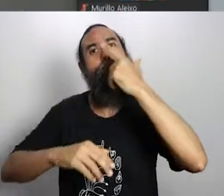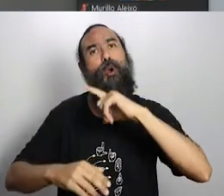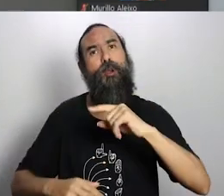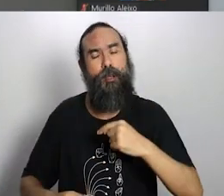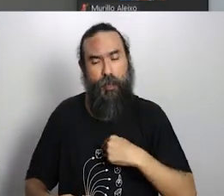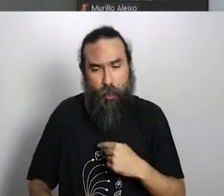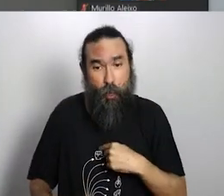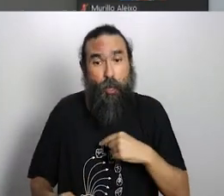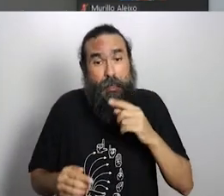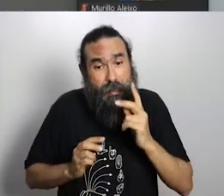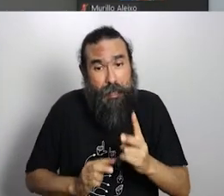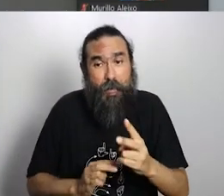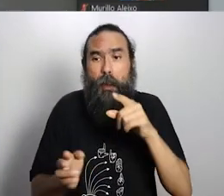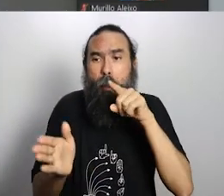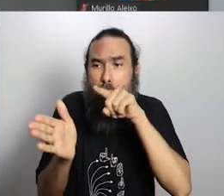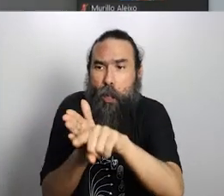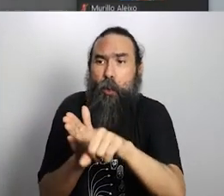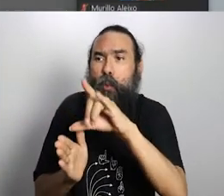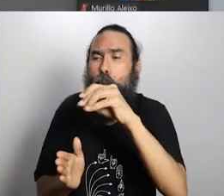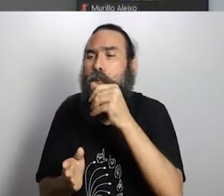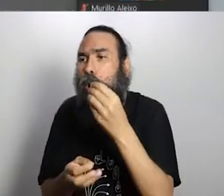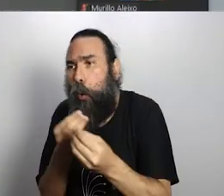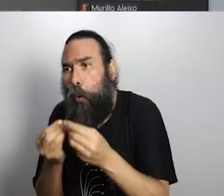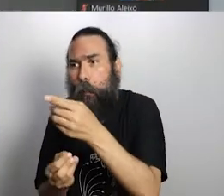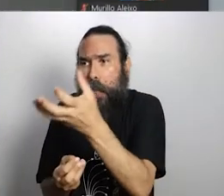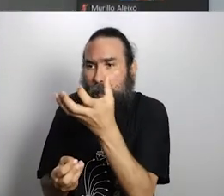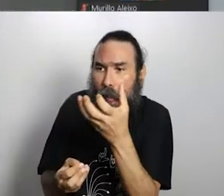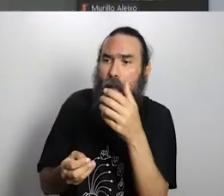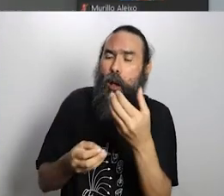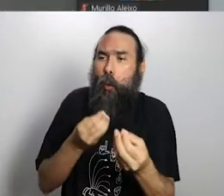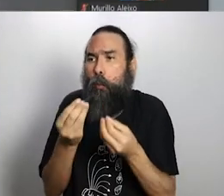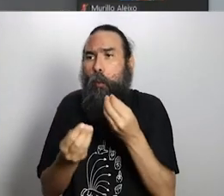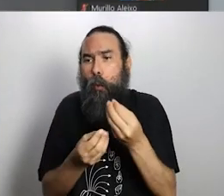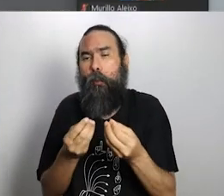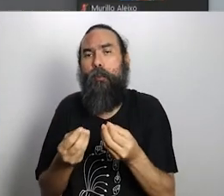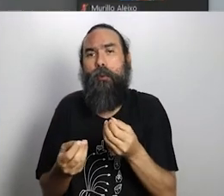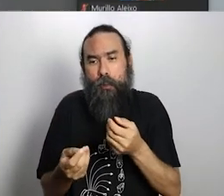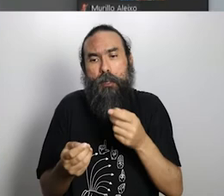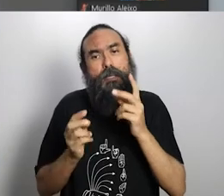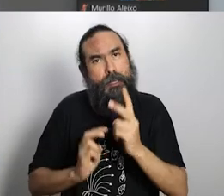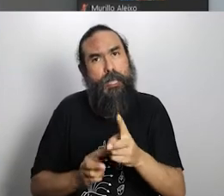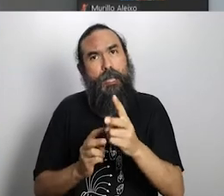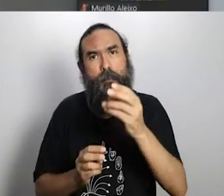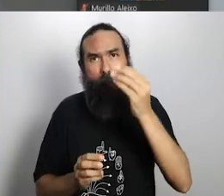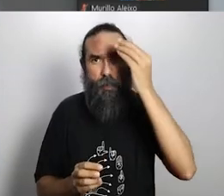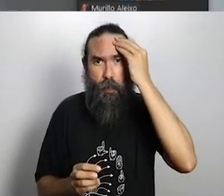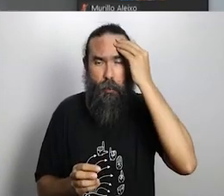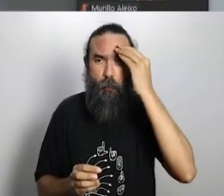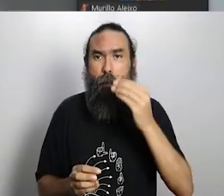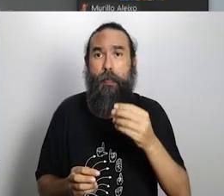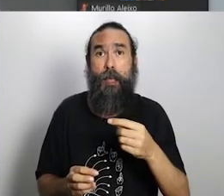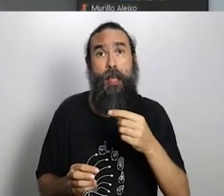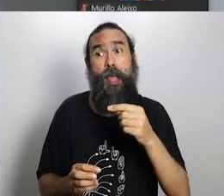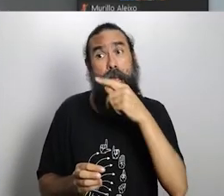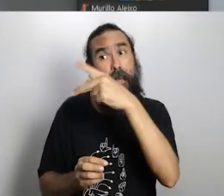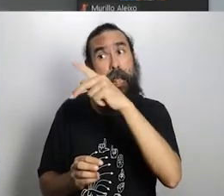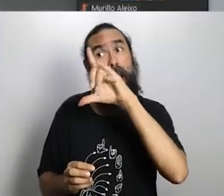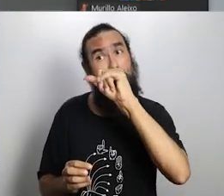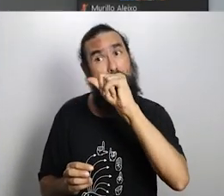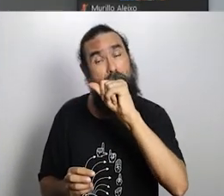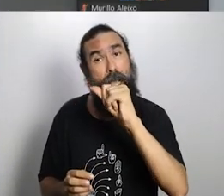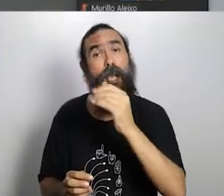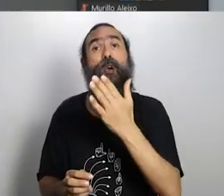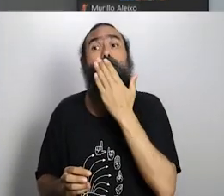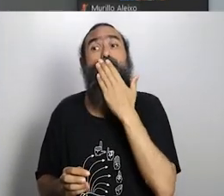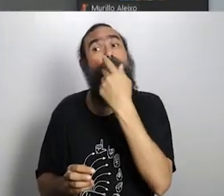até influenciar e dizer, olha, nós vamos participar desse festival, é importantíssimo, mesmo que esse festival não tenha um recurso,